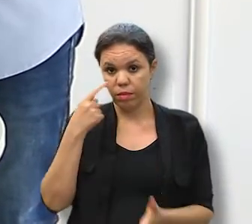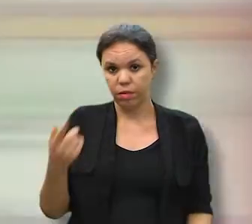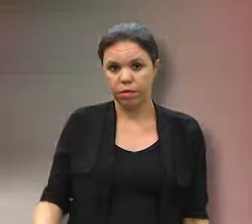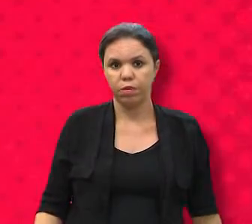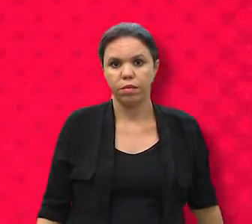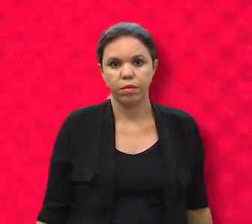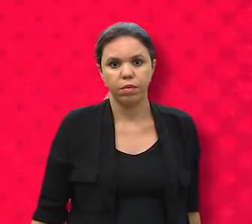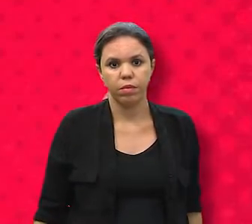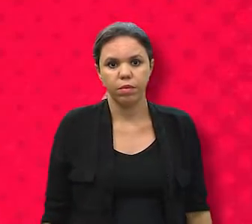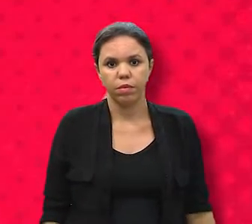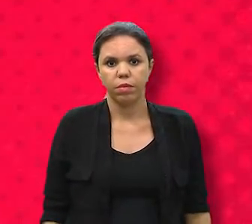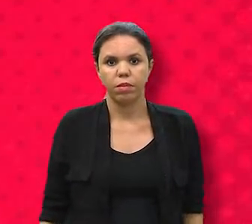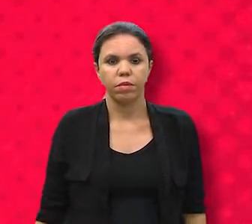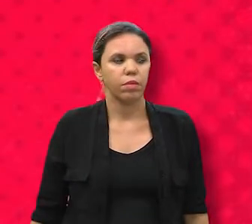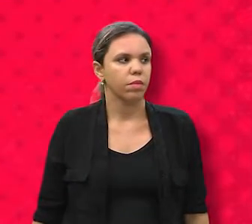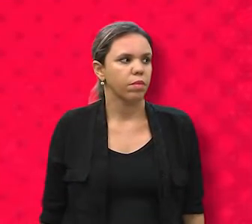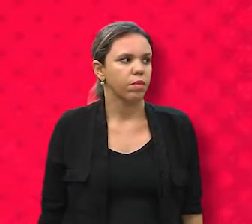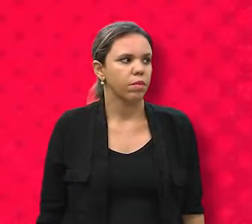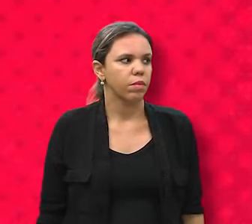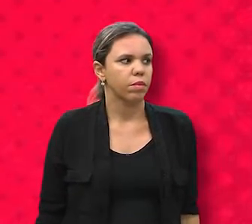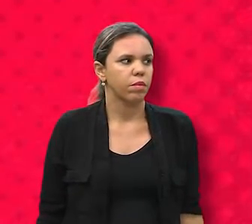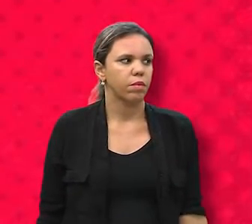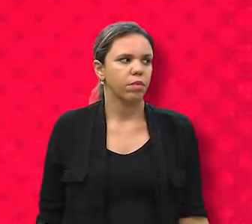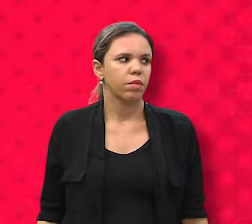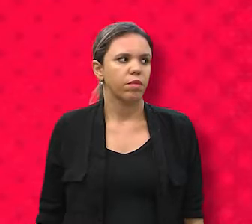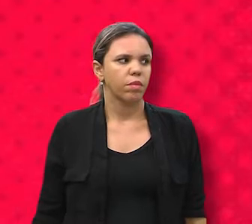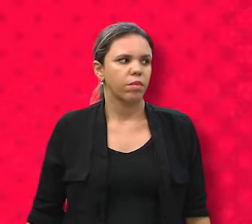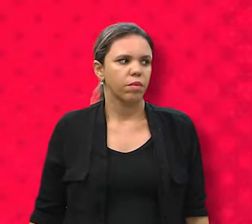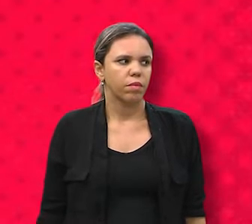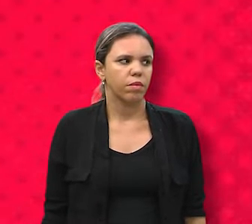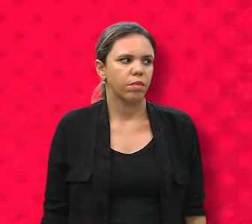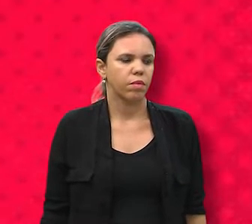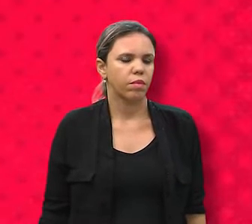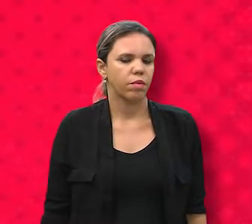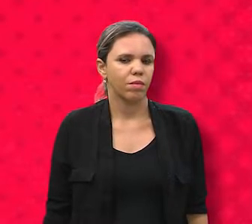vocês. But above all this,